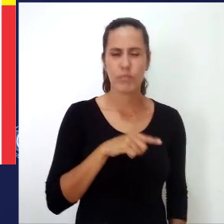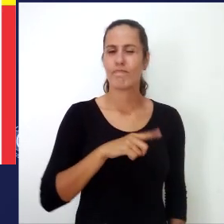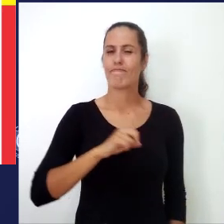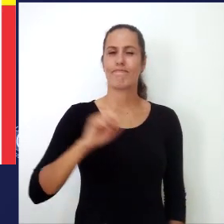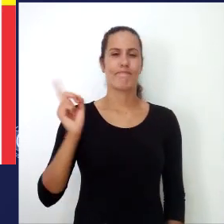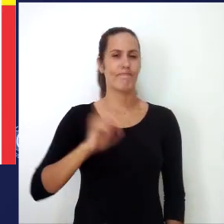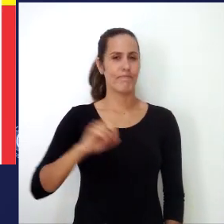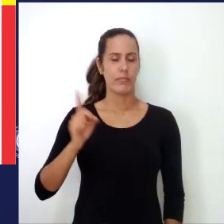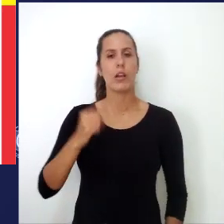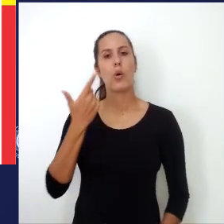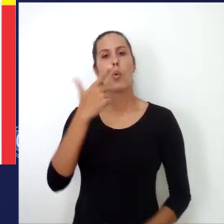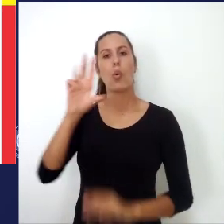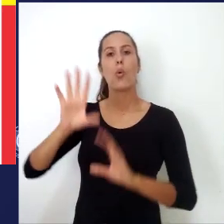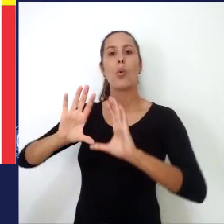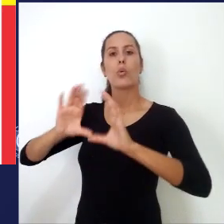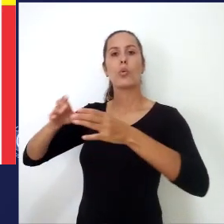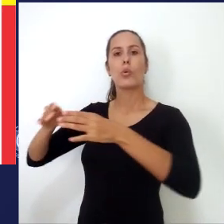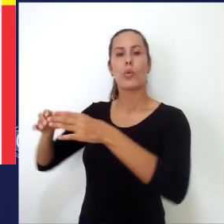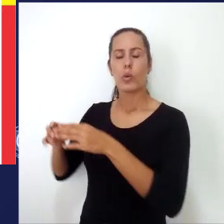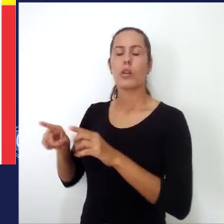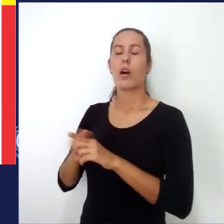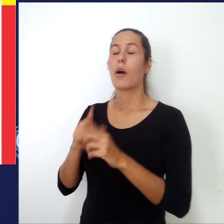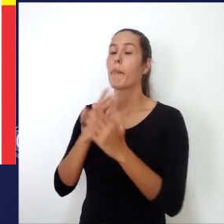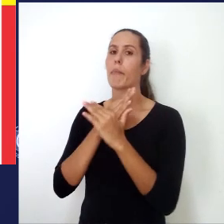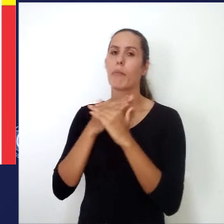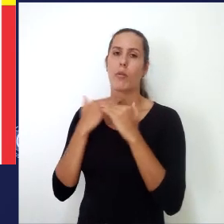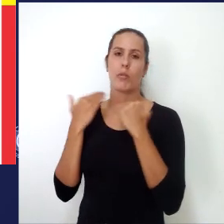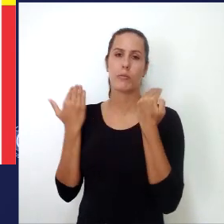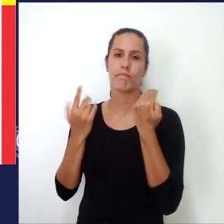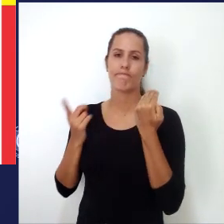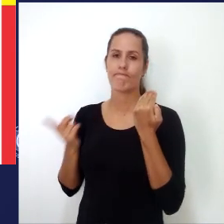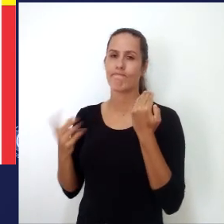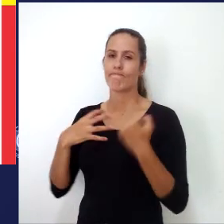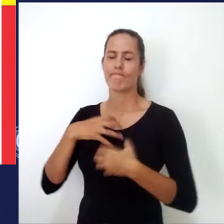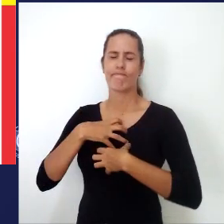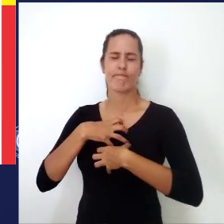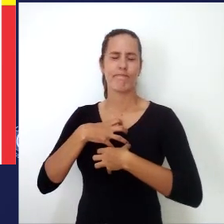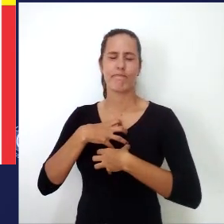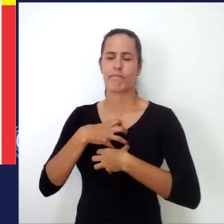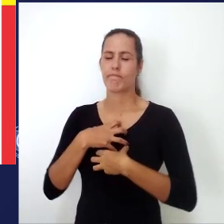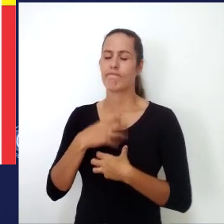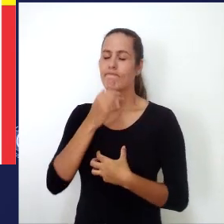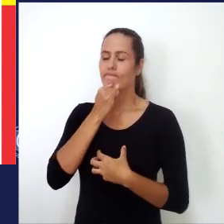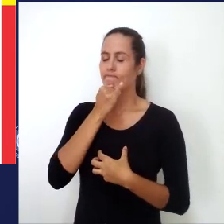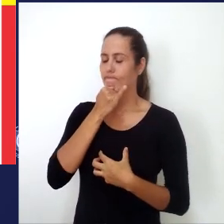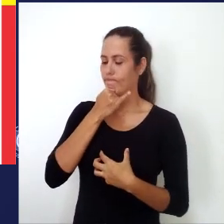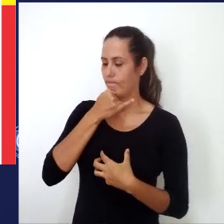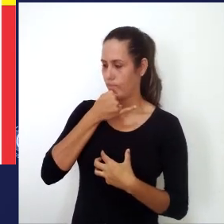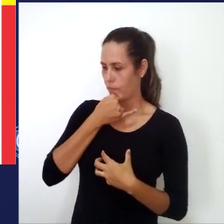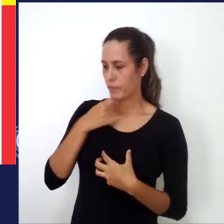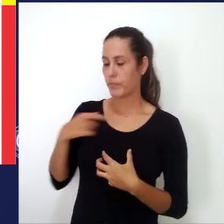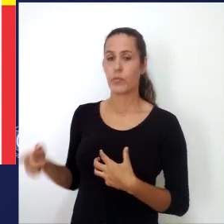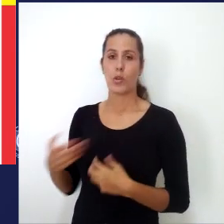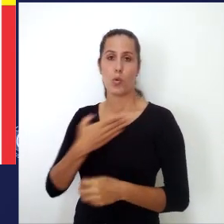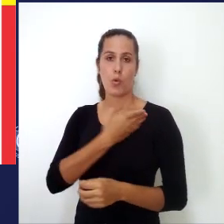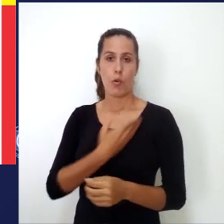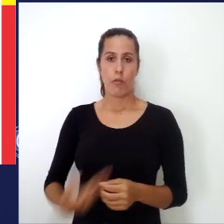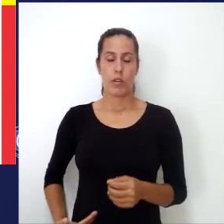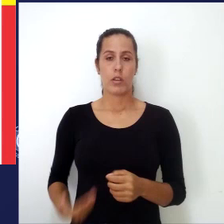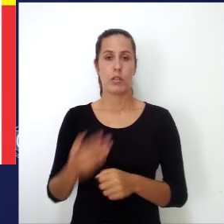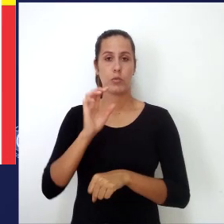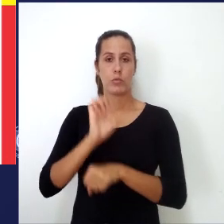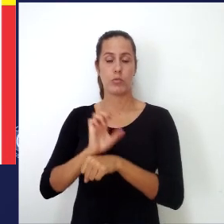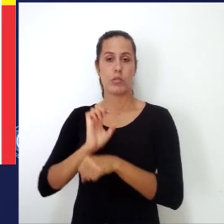espécies que estão morrendo e de uma forma muito bruta, né? O governo do